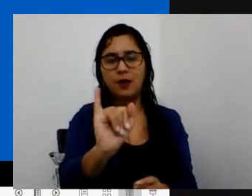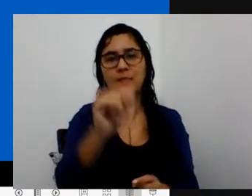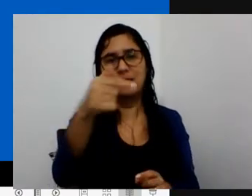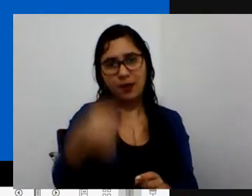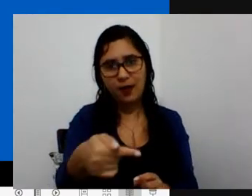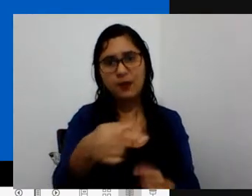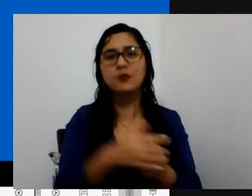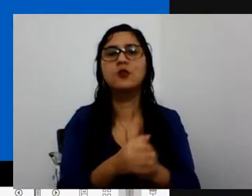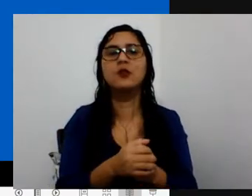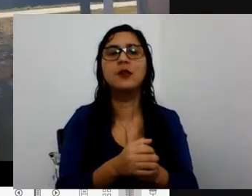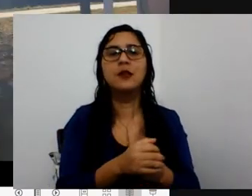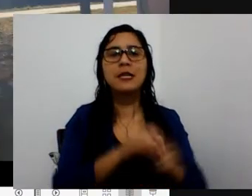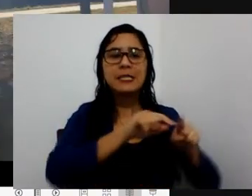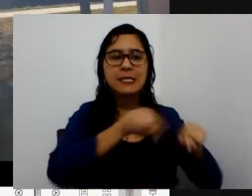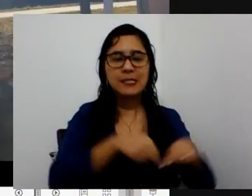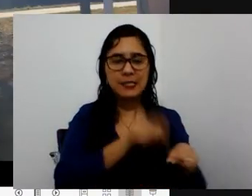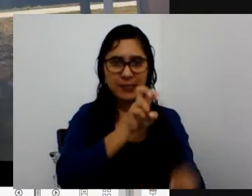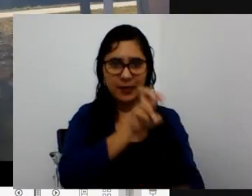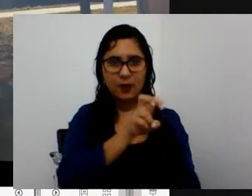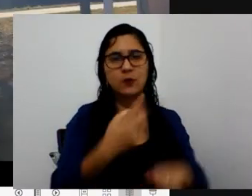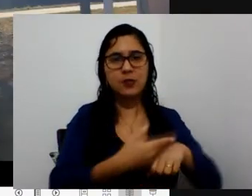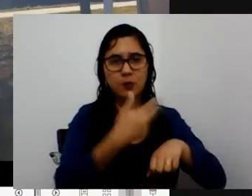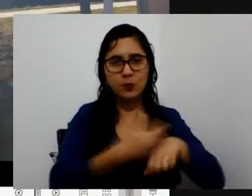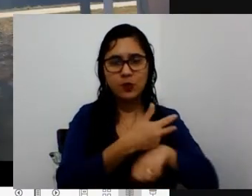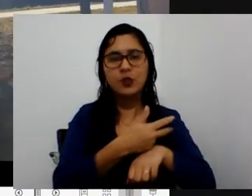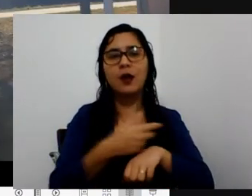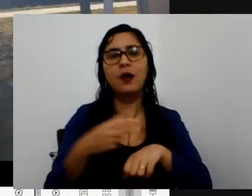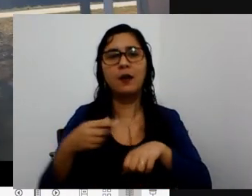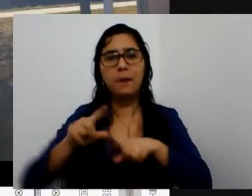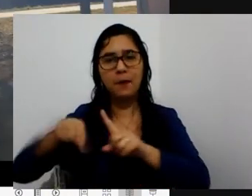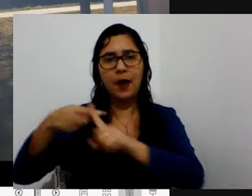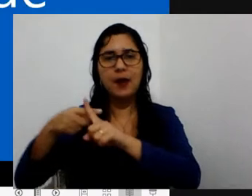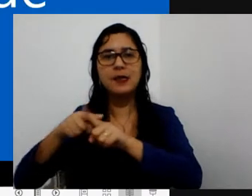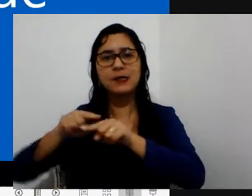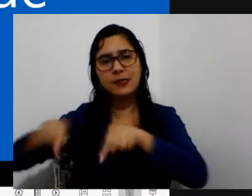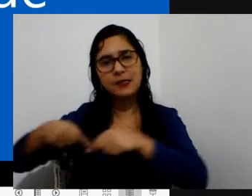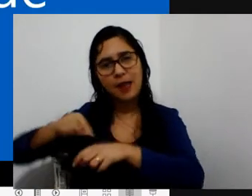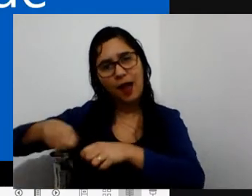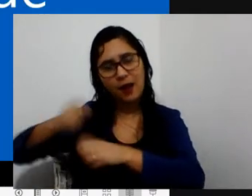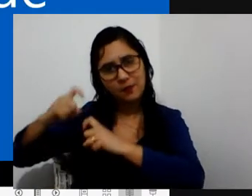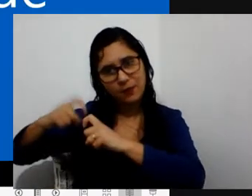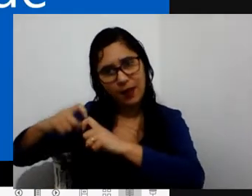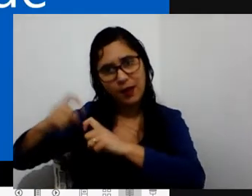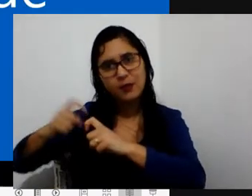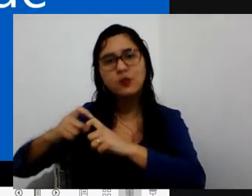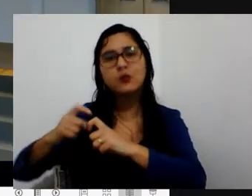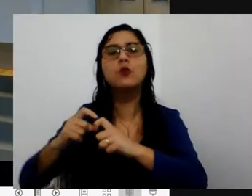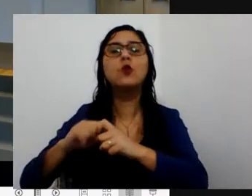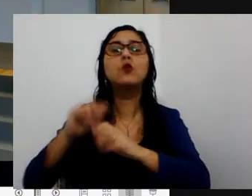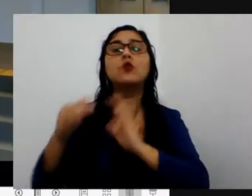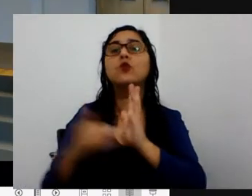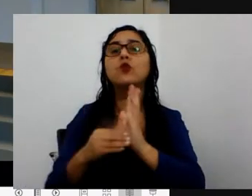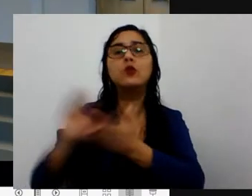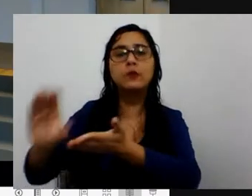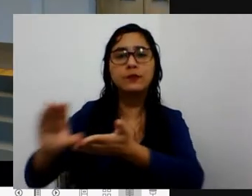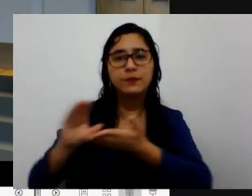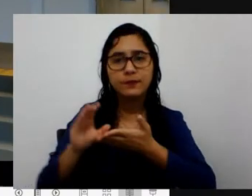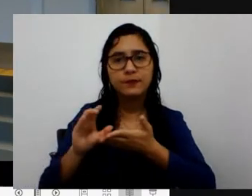cirurgia e 44 ambulatórios de especialidades. E em 3 anos, tudo isso realizado com recurso